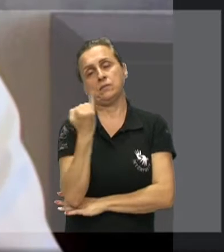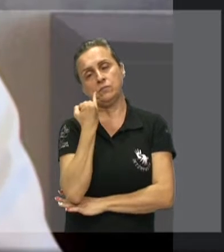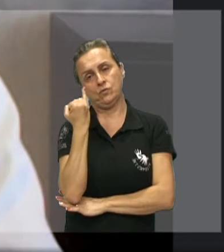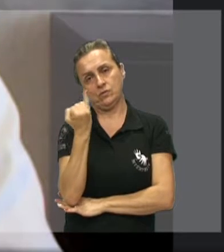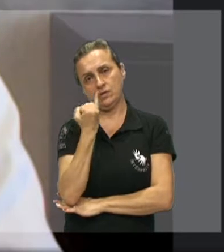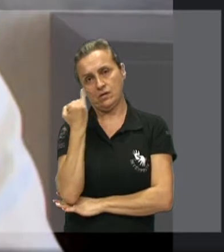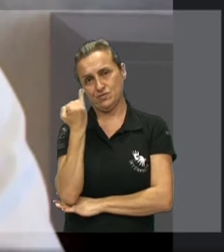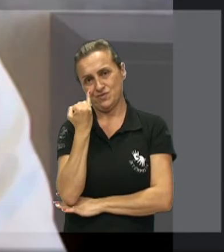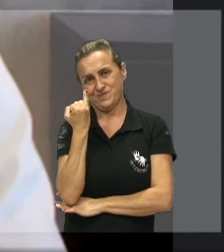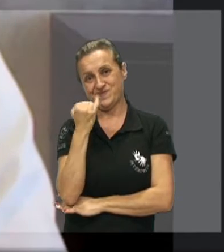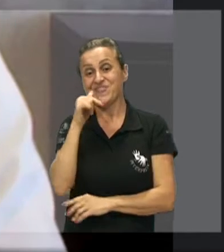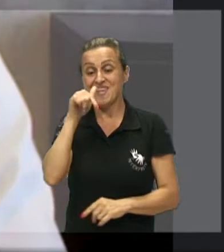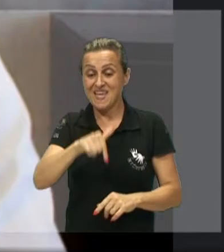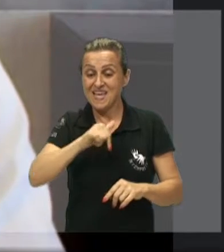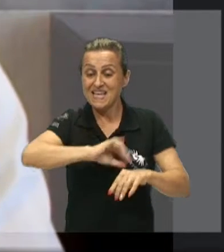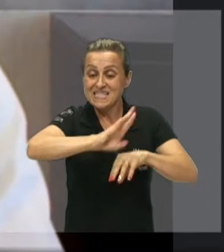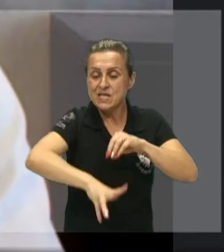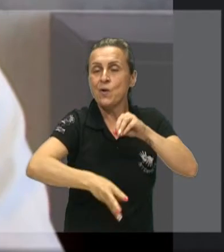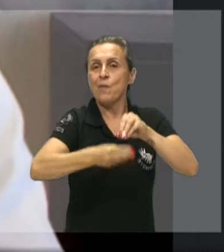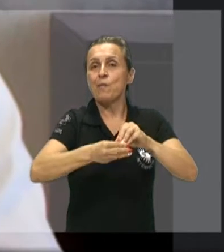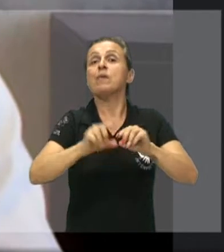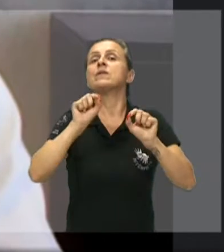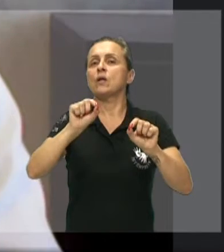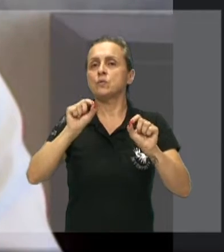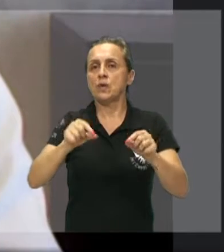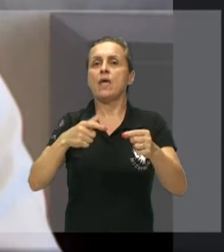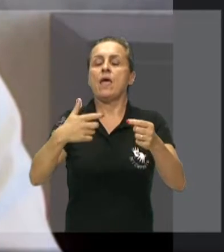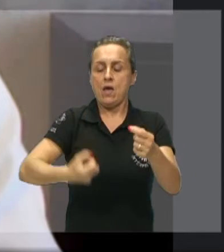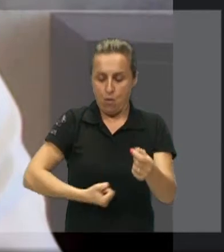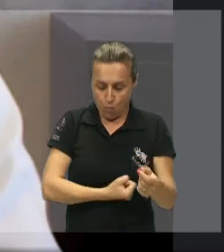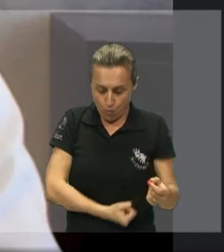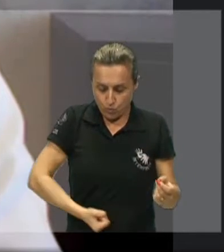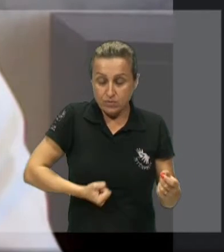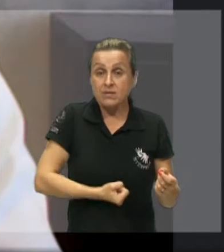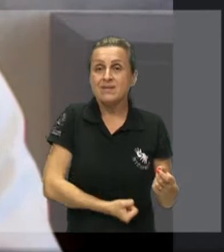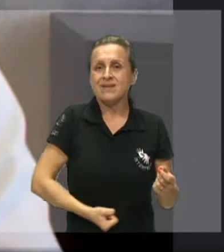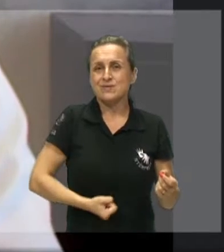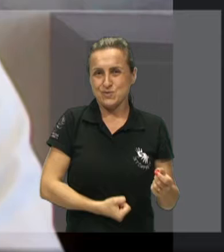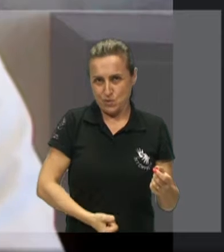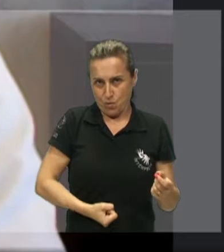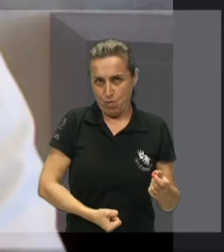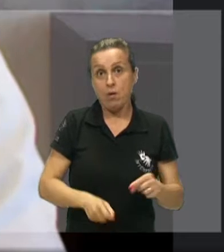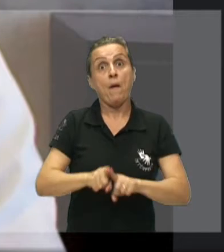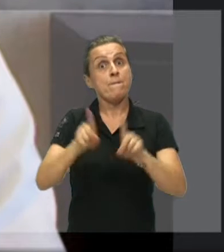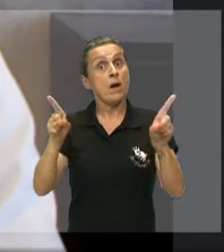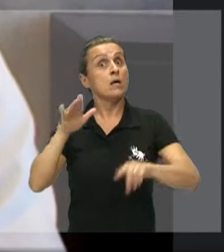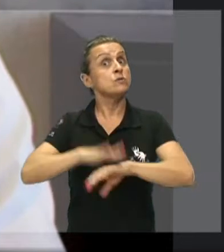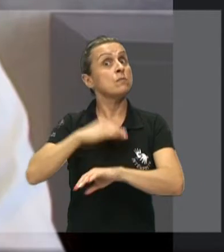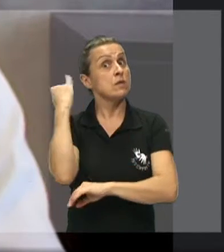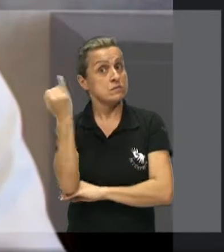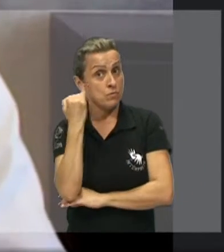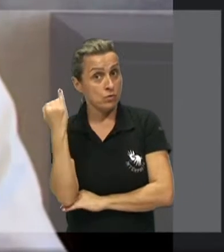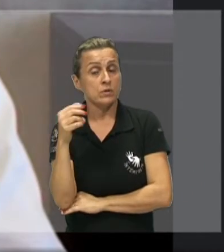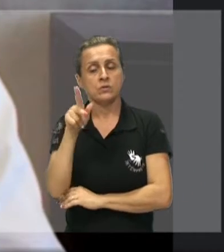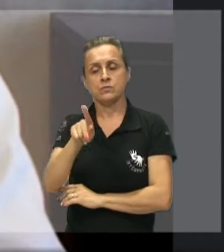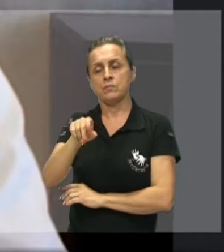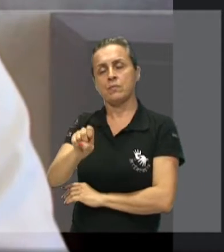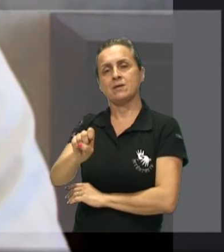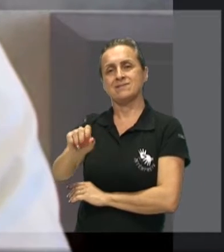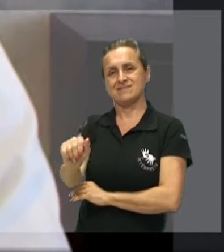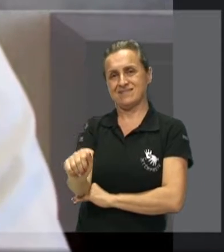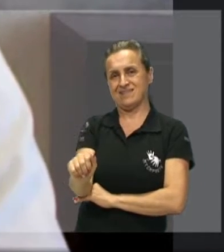ele é complementado pelo exame de ultrassom, tá? Mas o mais importante, de fato, é o exame de PSA e o exame de toque, tá?